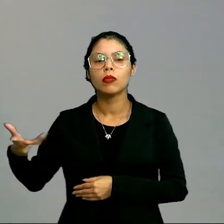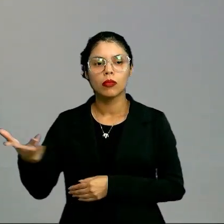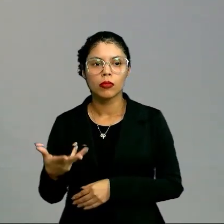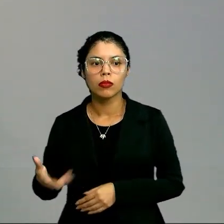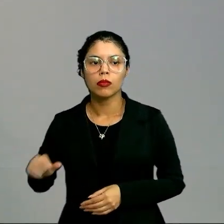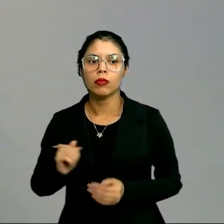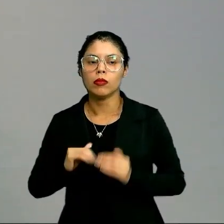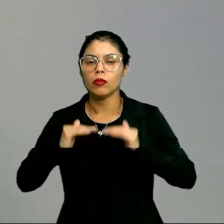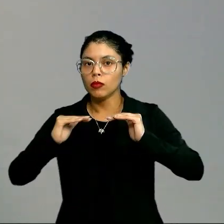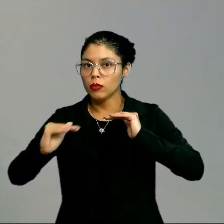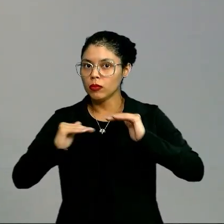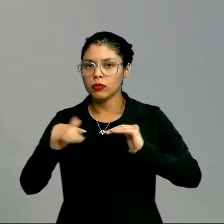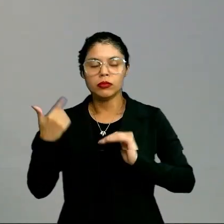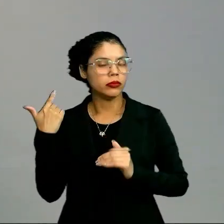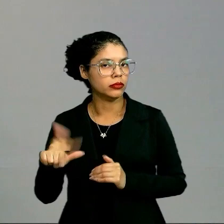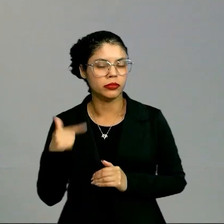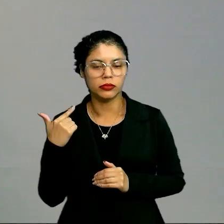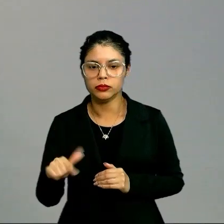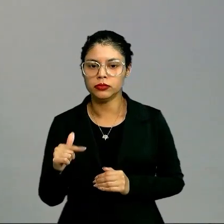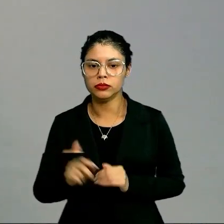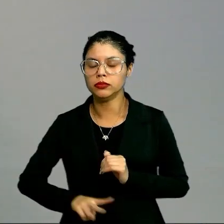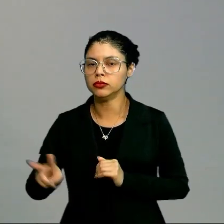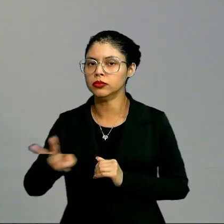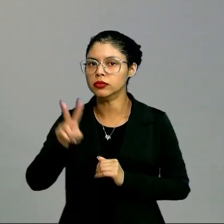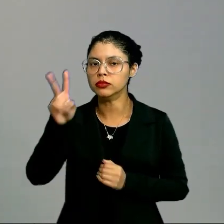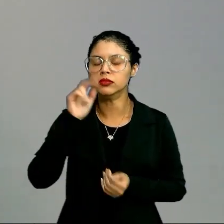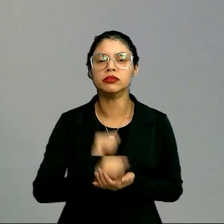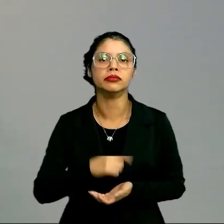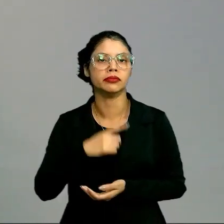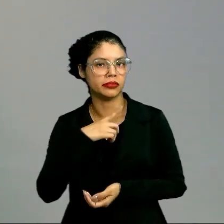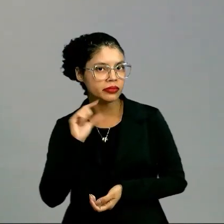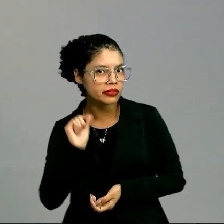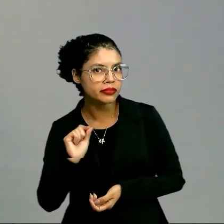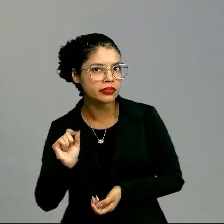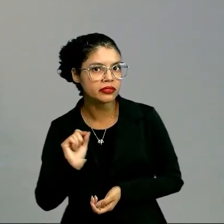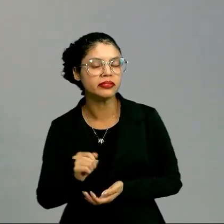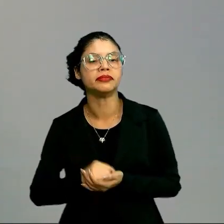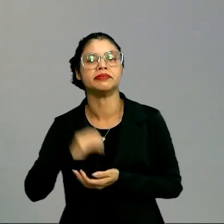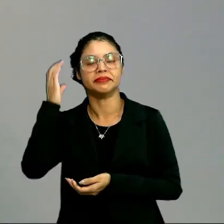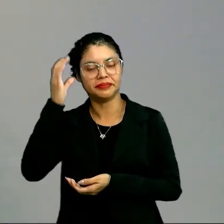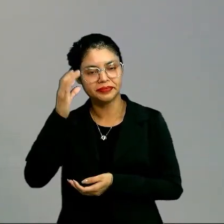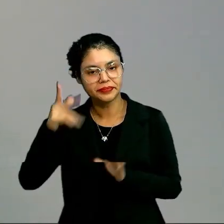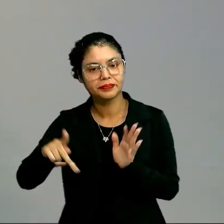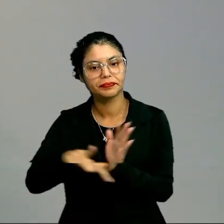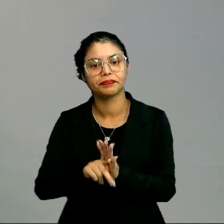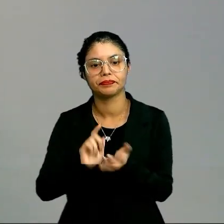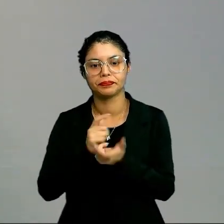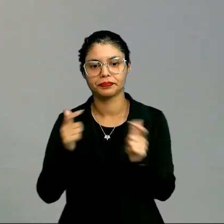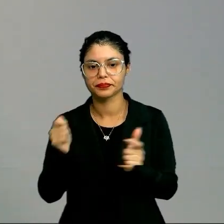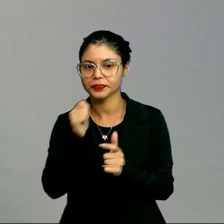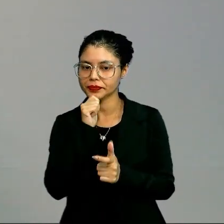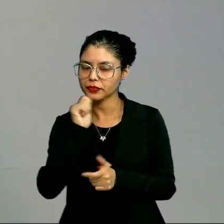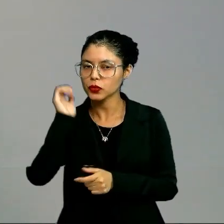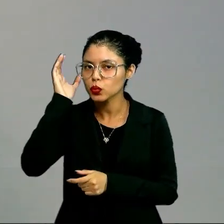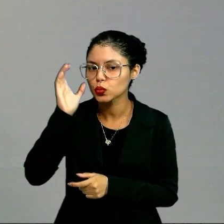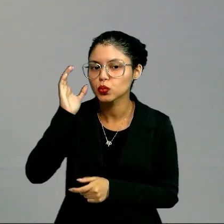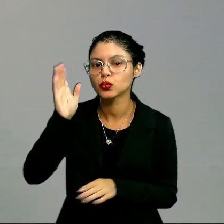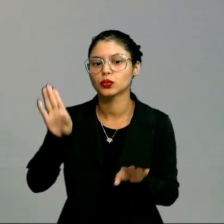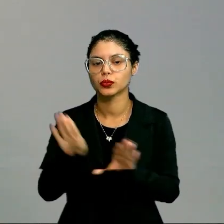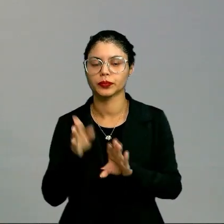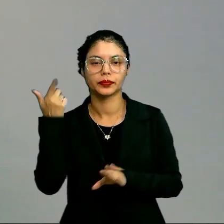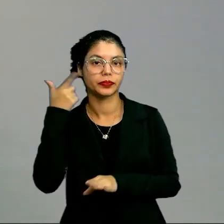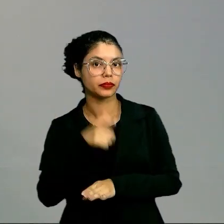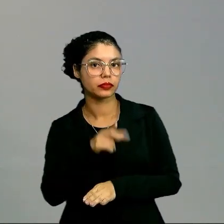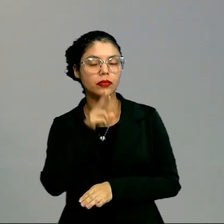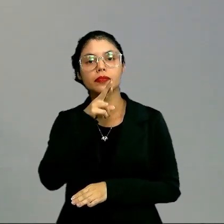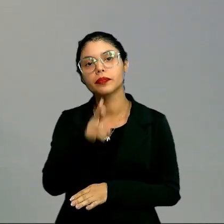básica. No equilíbrio, nós não temos esse valor. Nós temos a concentração desse valor. E pela concentração, nós